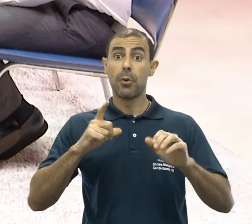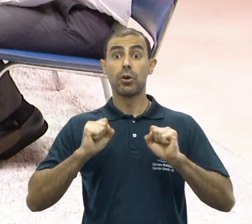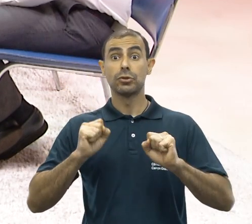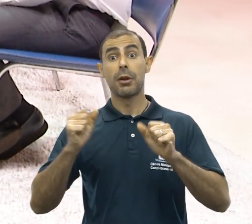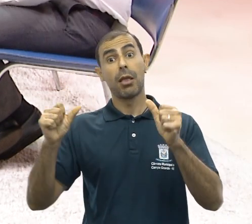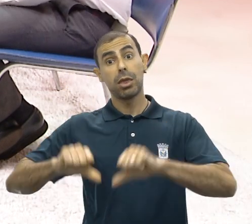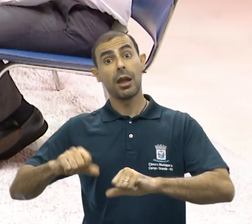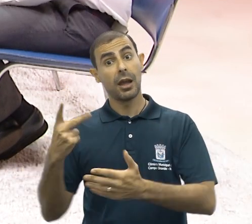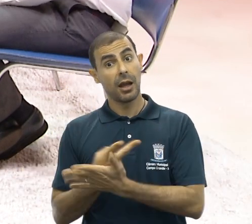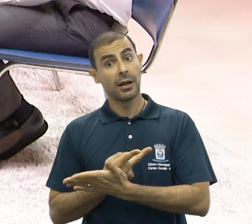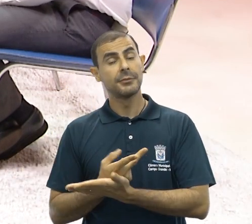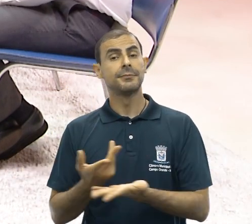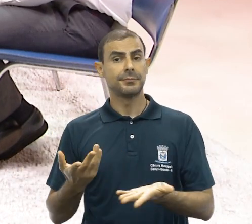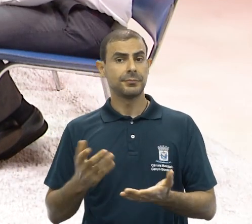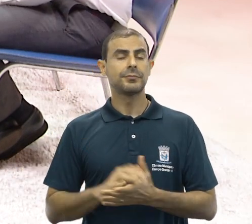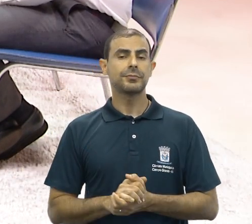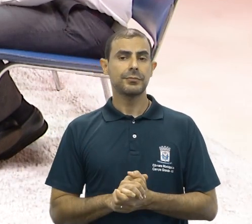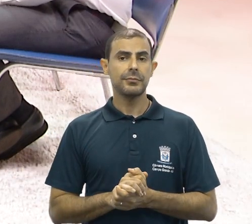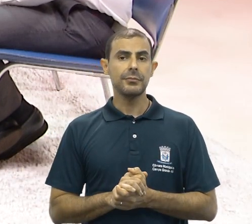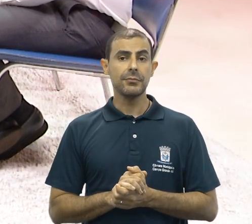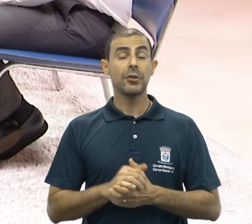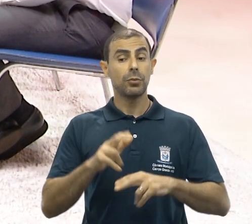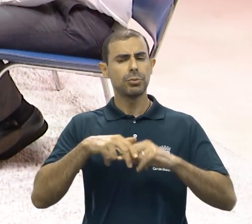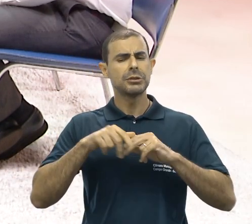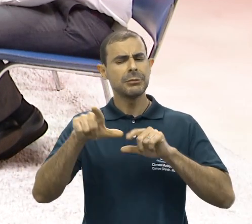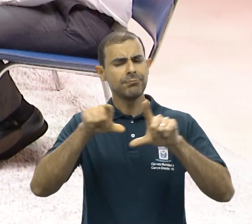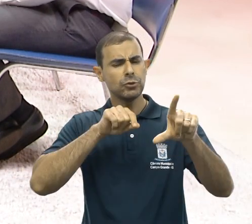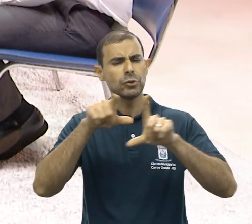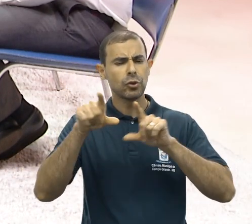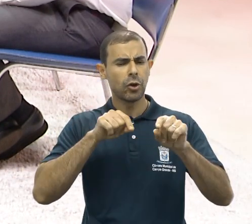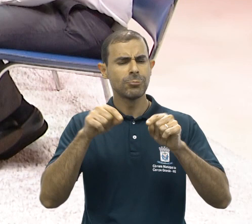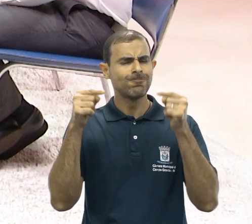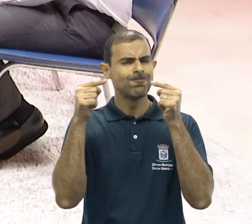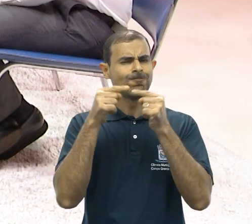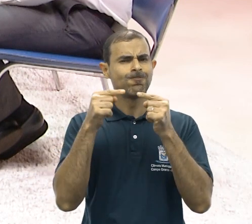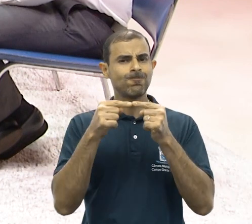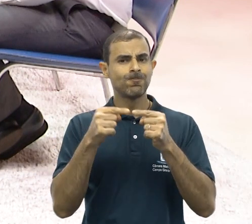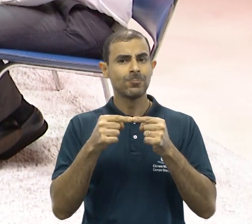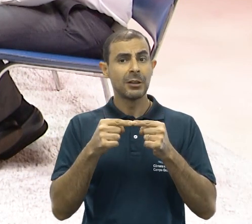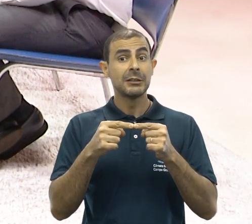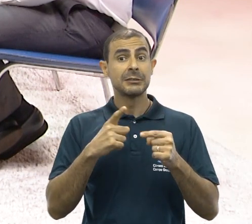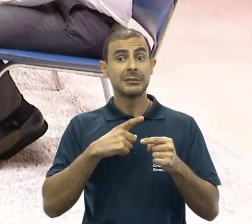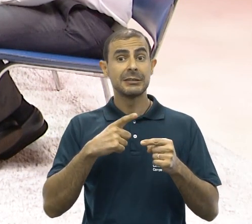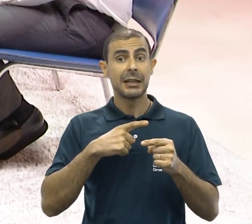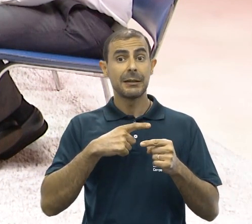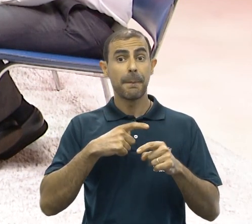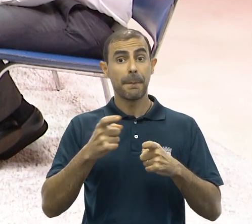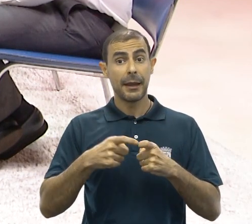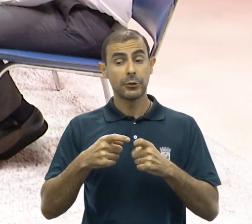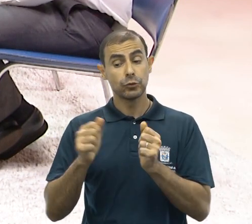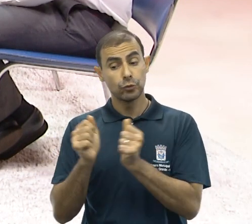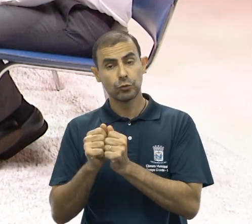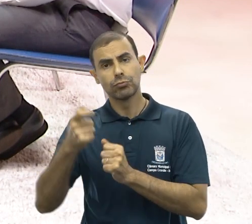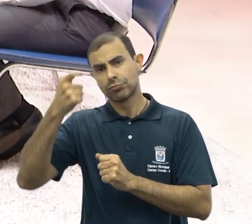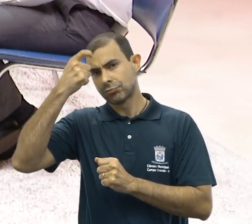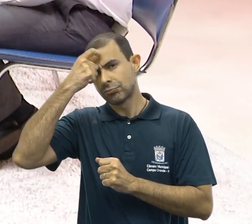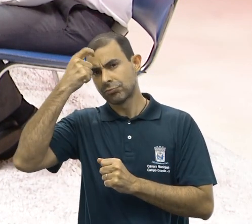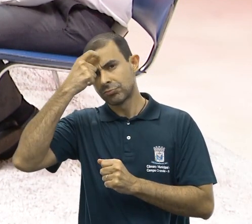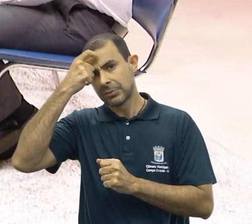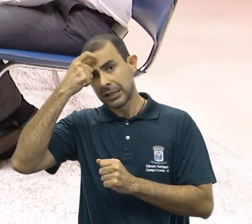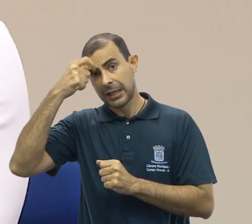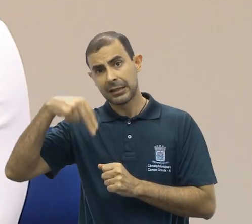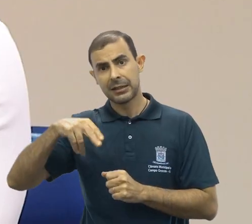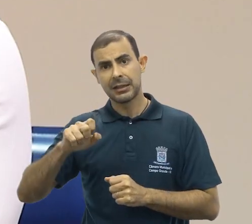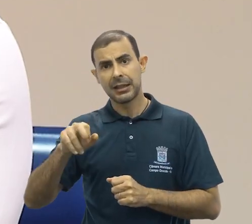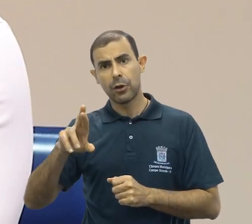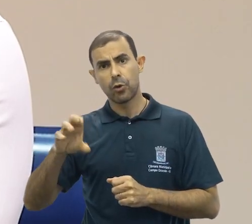piorar o quadro. Então, a gente seleciona muito bem o paciente, com geralmente um neurologista especialista em movimento, né? E a gente